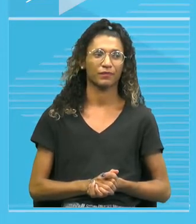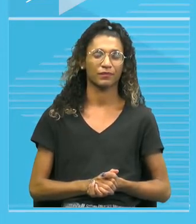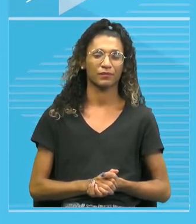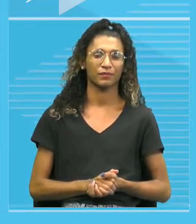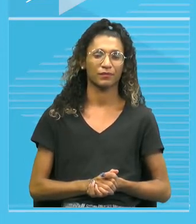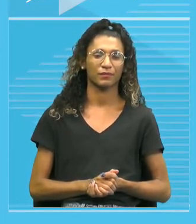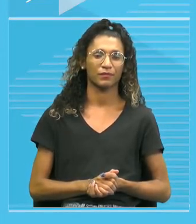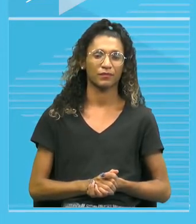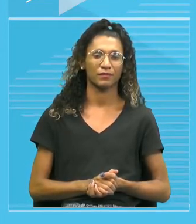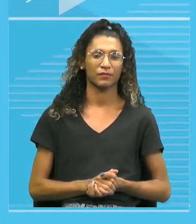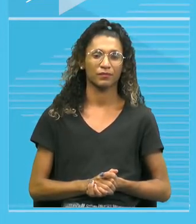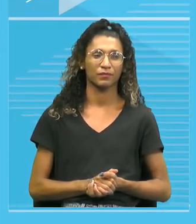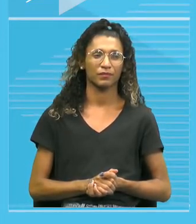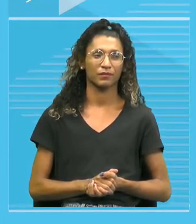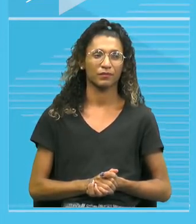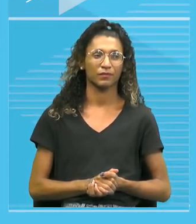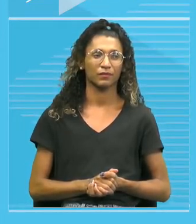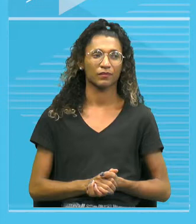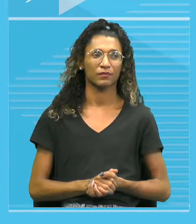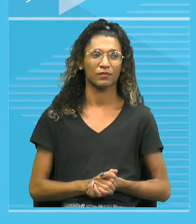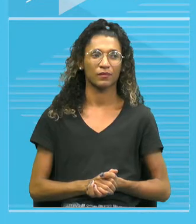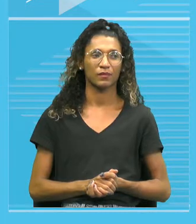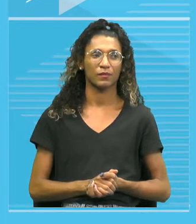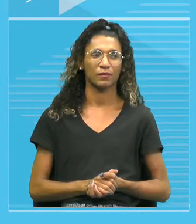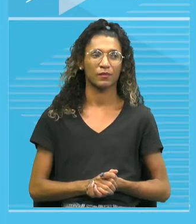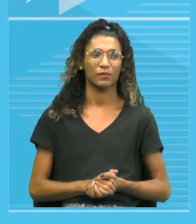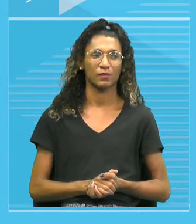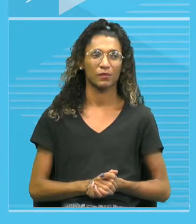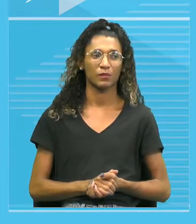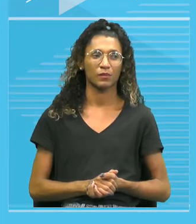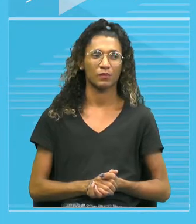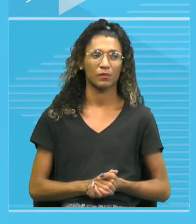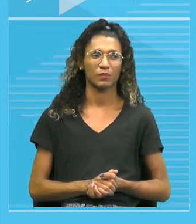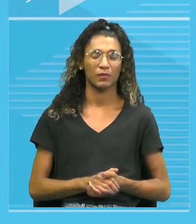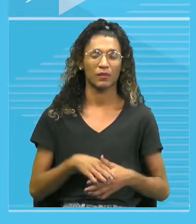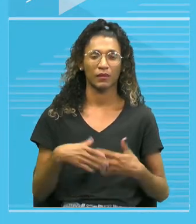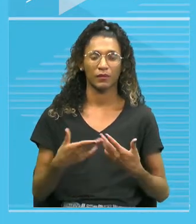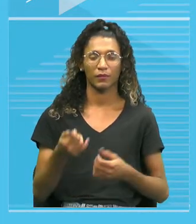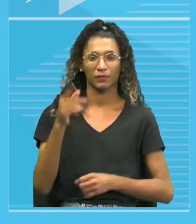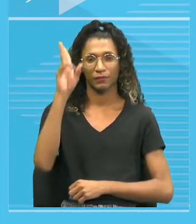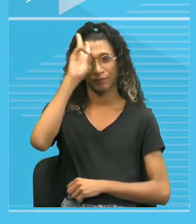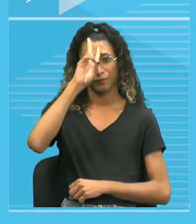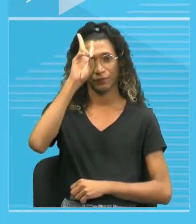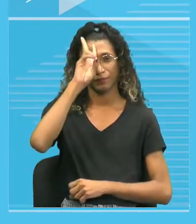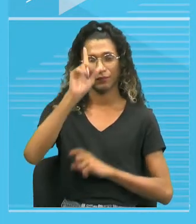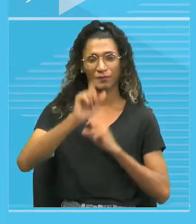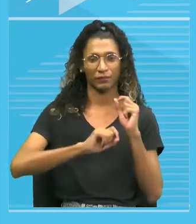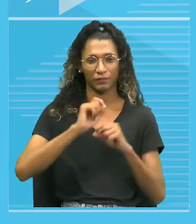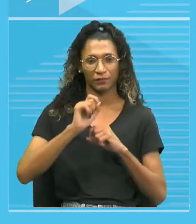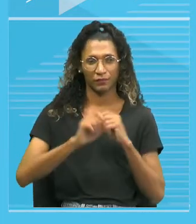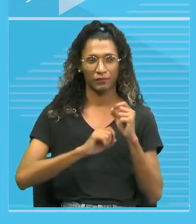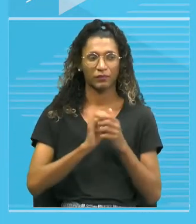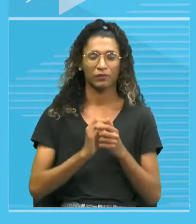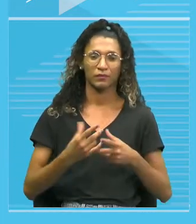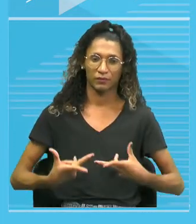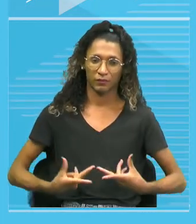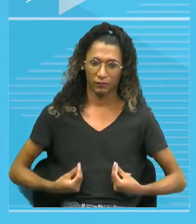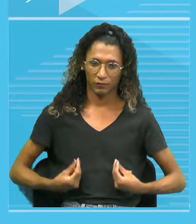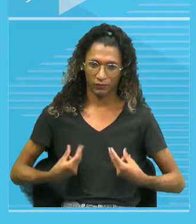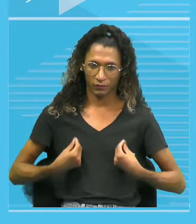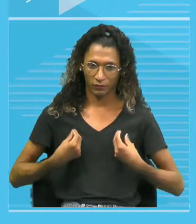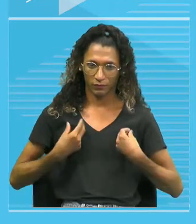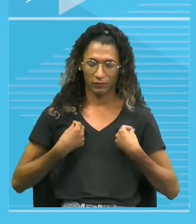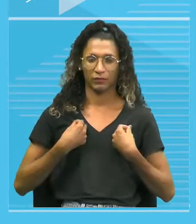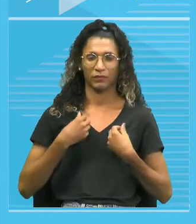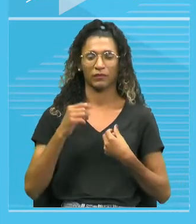Além disso, danos em órgãos e tecidos. Só lembrando que, no caso específico do câncer,